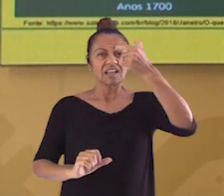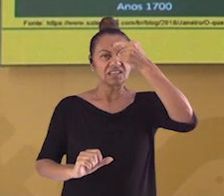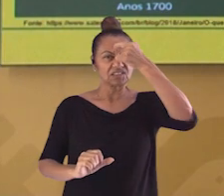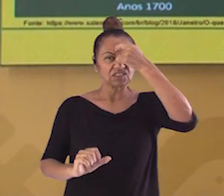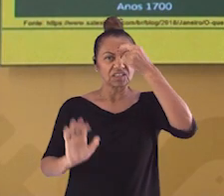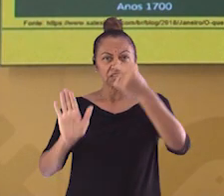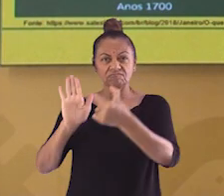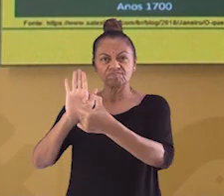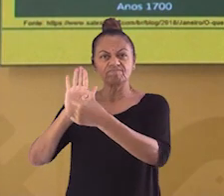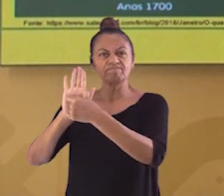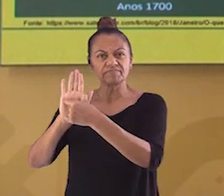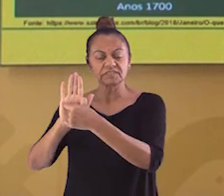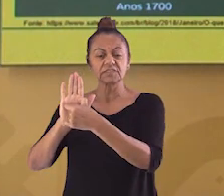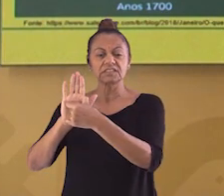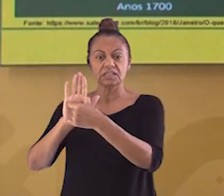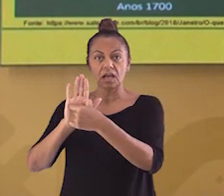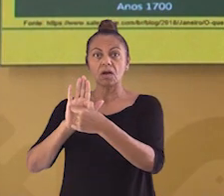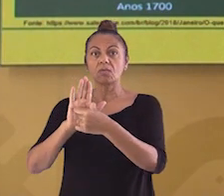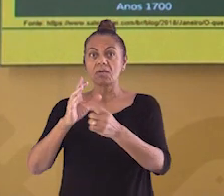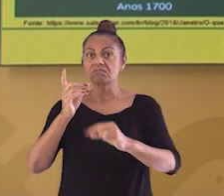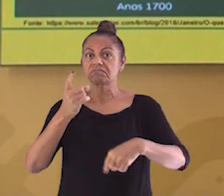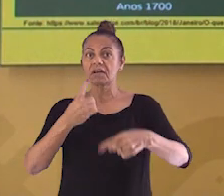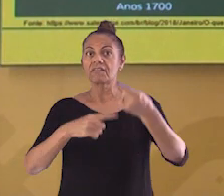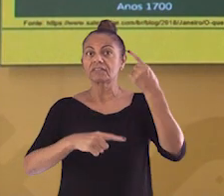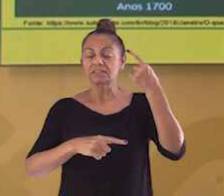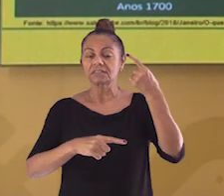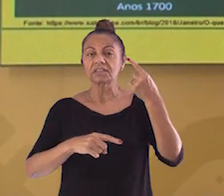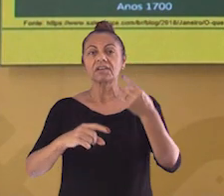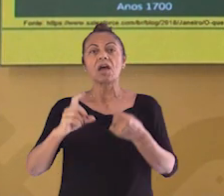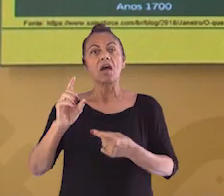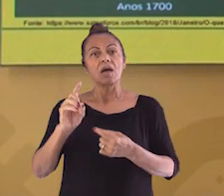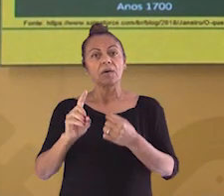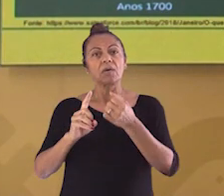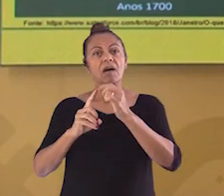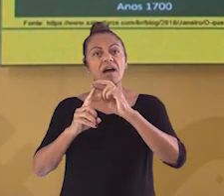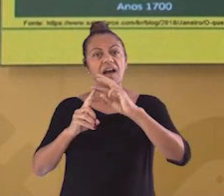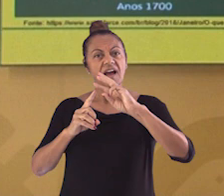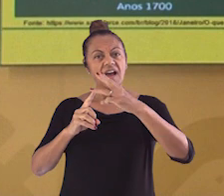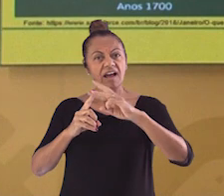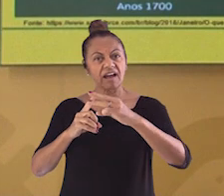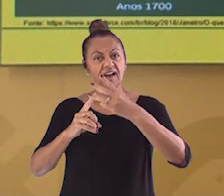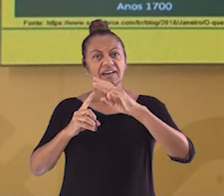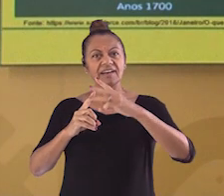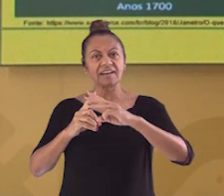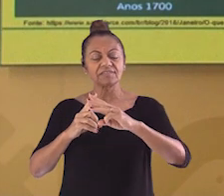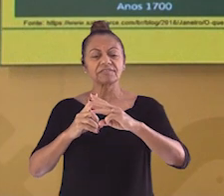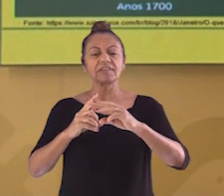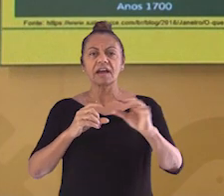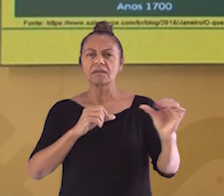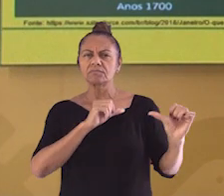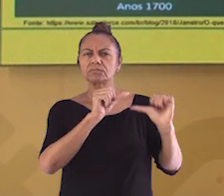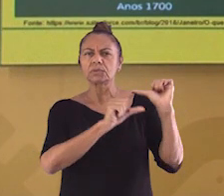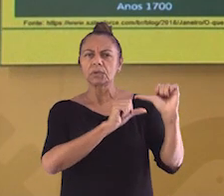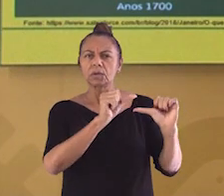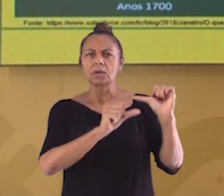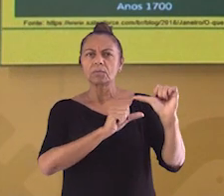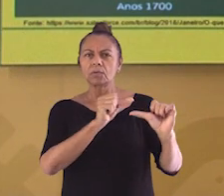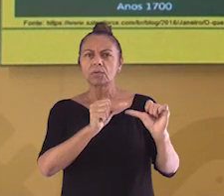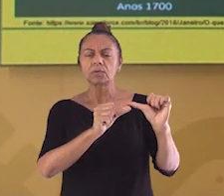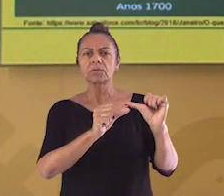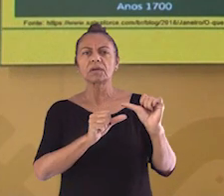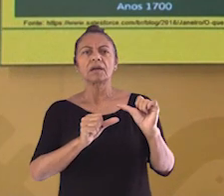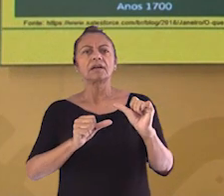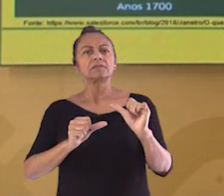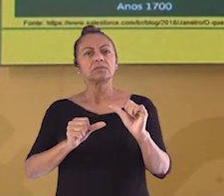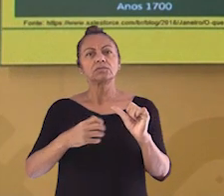O uso do Wi-Fi que conectou o mundo e agilizou muitos processos de mudança nas formas